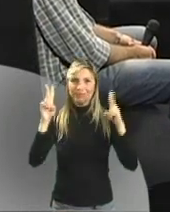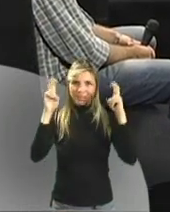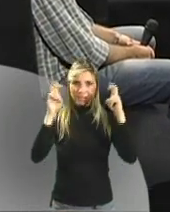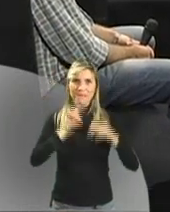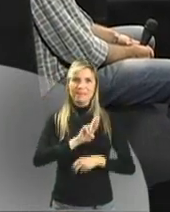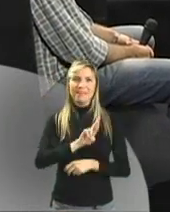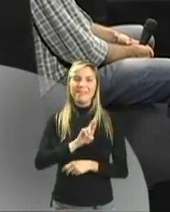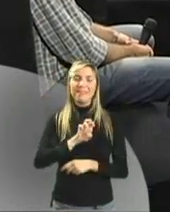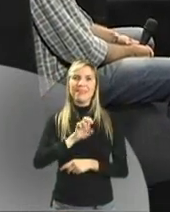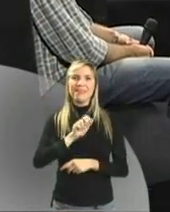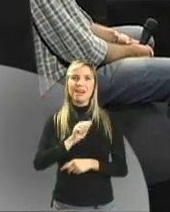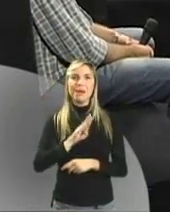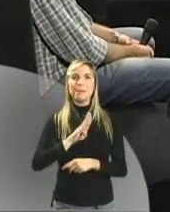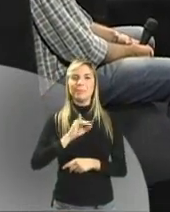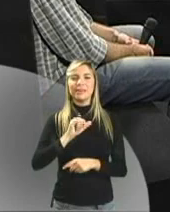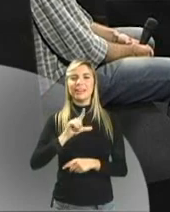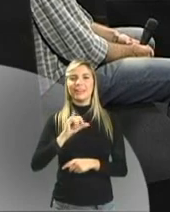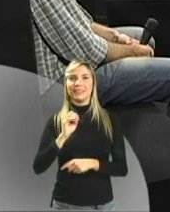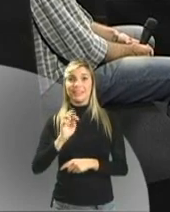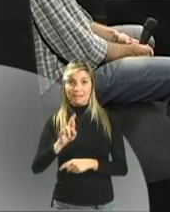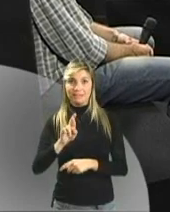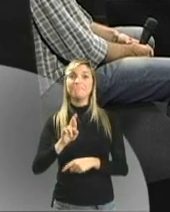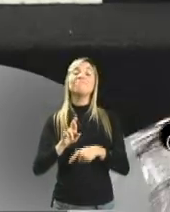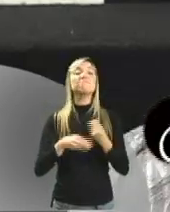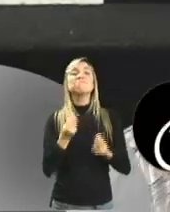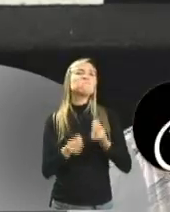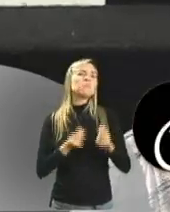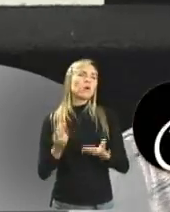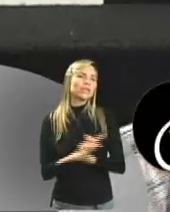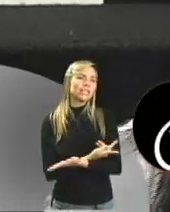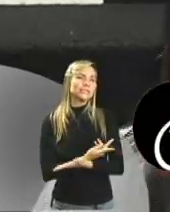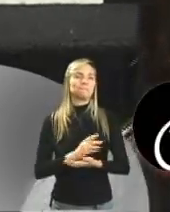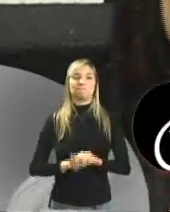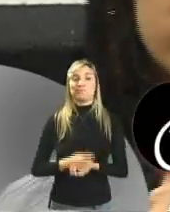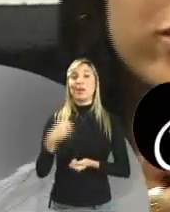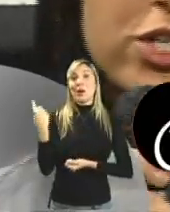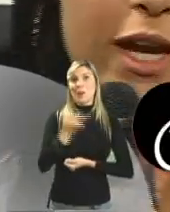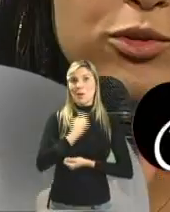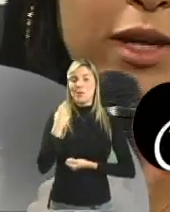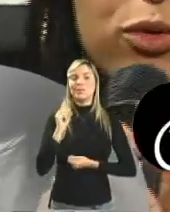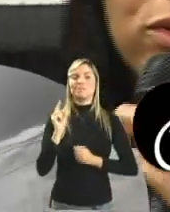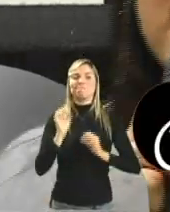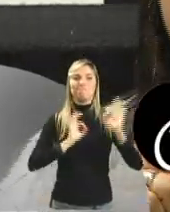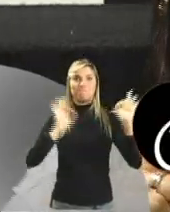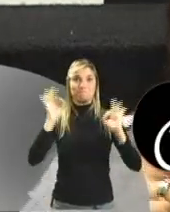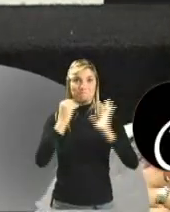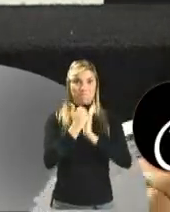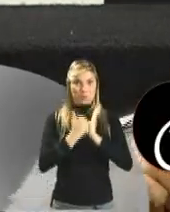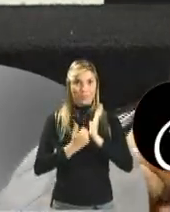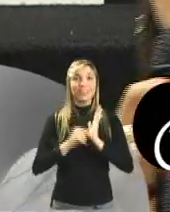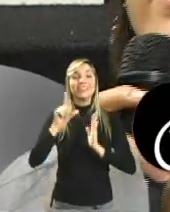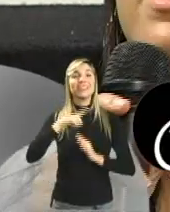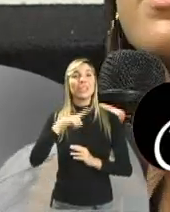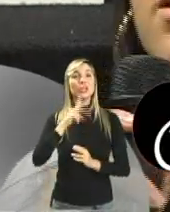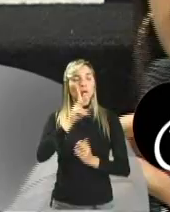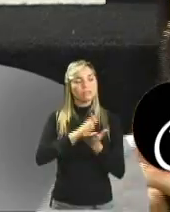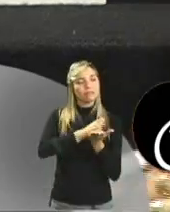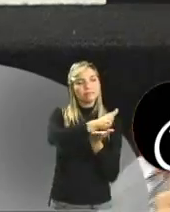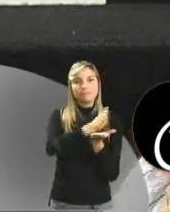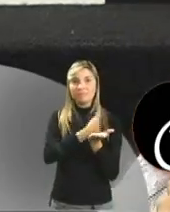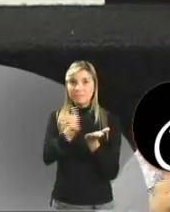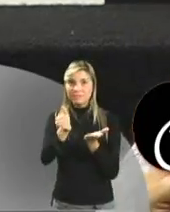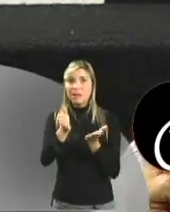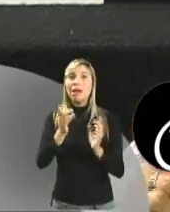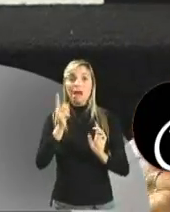Reabilitar. Né? Que projeto é esse? Como é que funciona? Bem, o nosso projeto tem duas linhas de atenção,